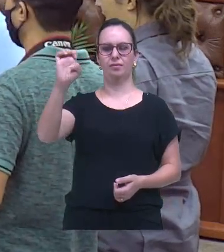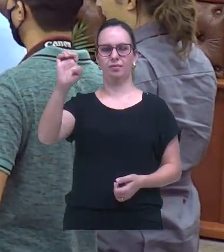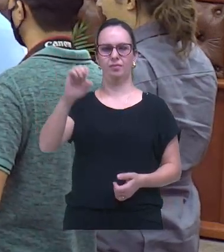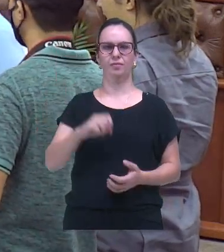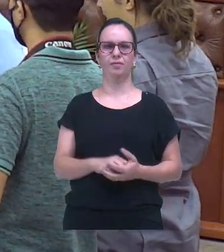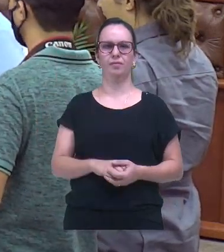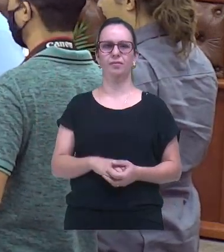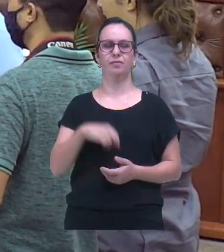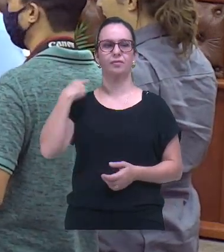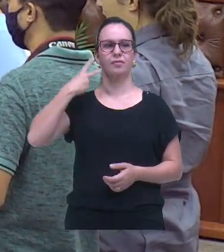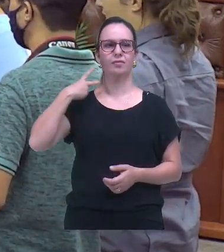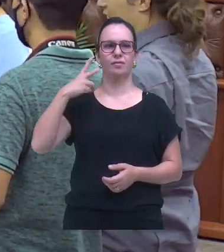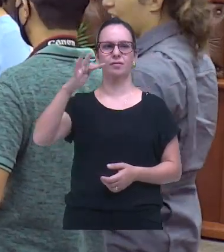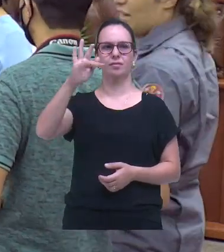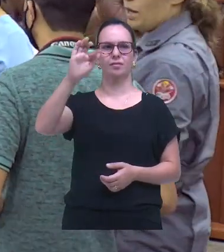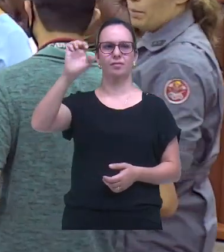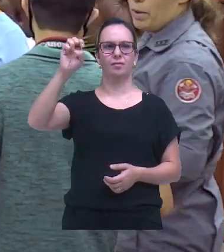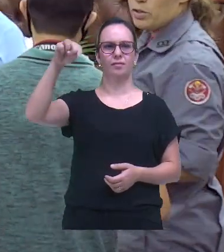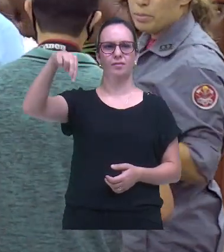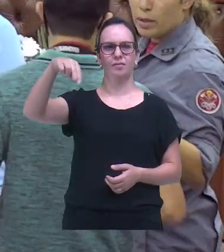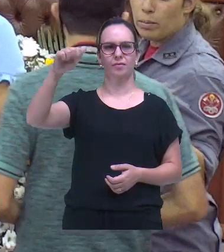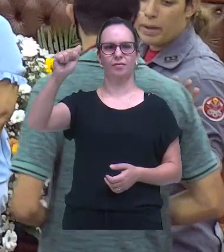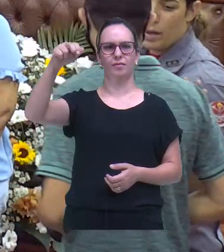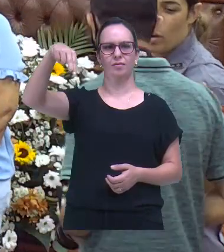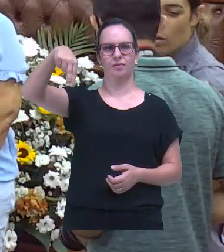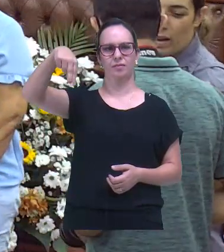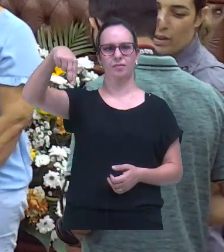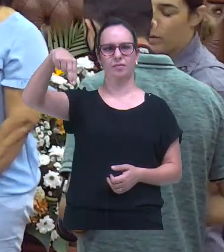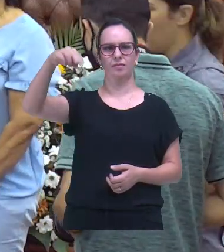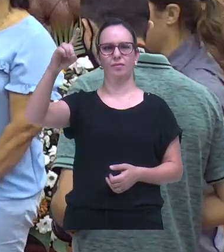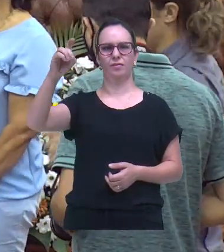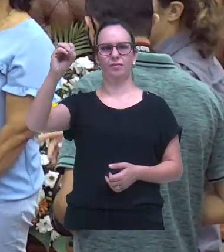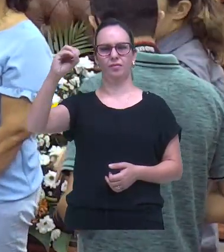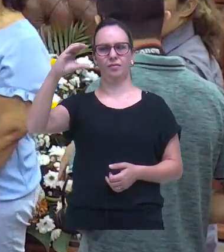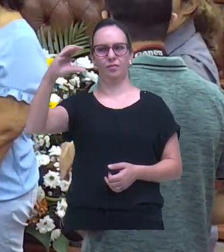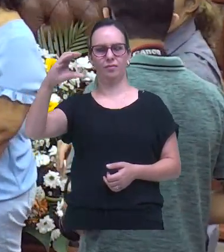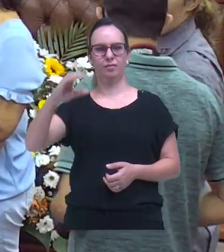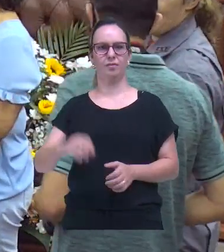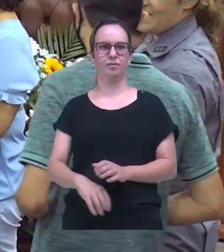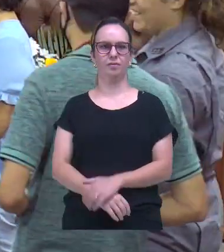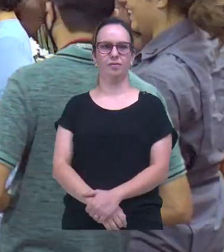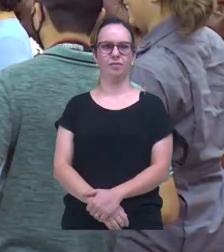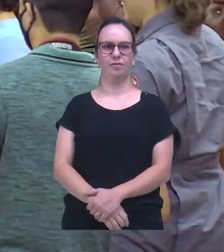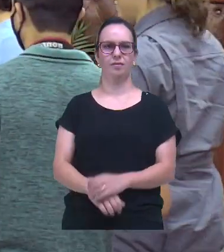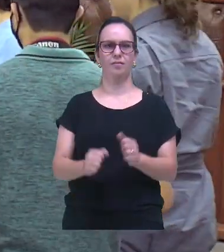favor. Com apoio aí, por favor, da tenente Raíssa.